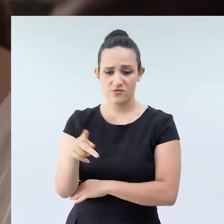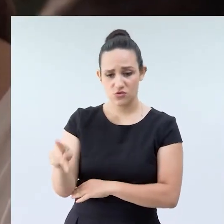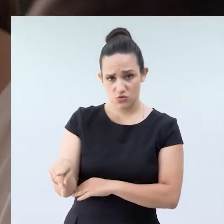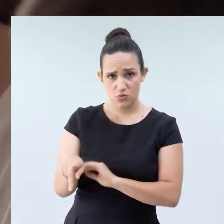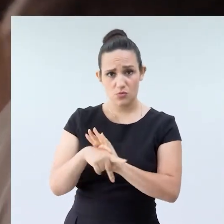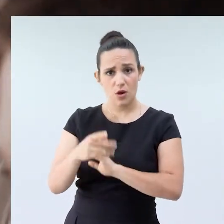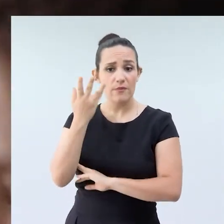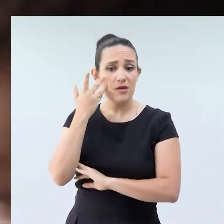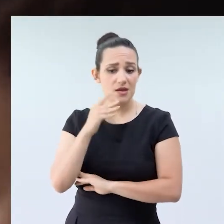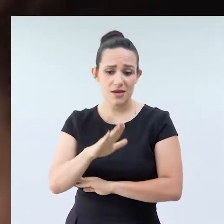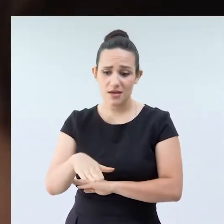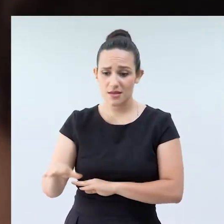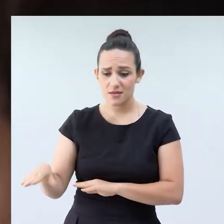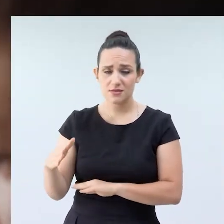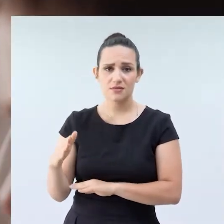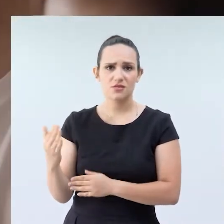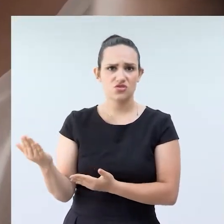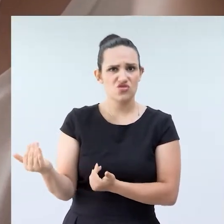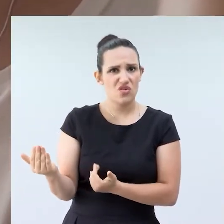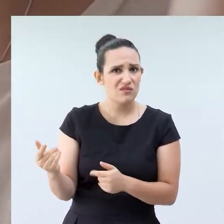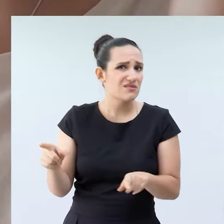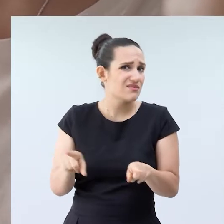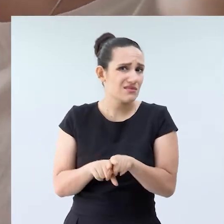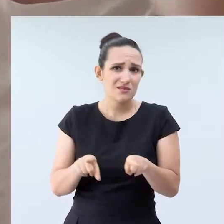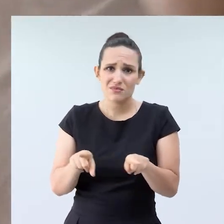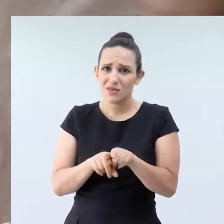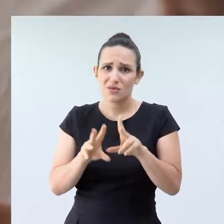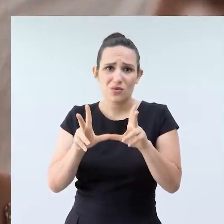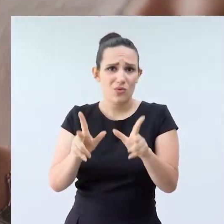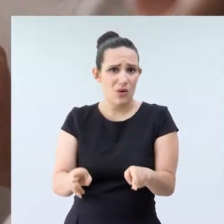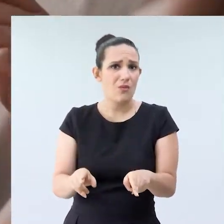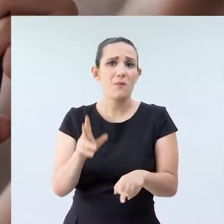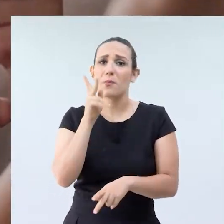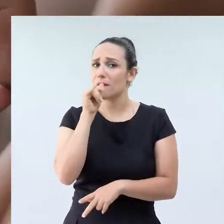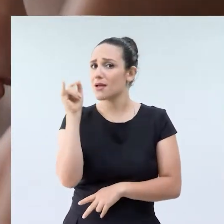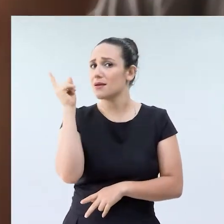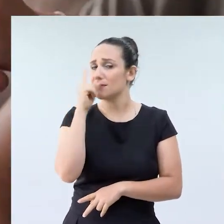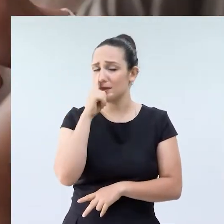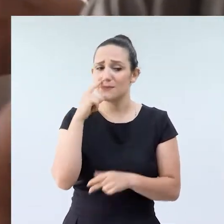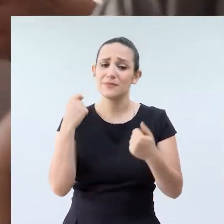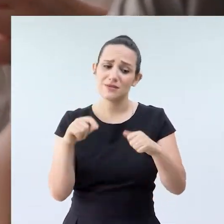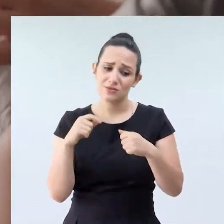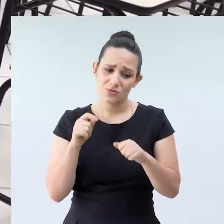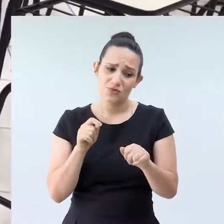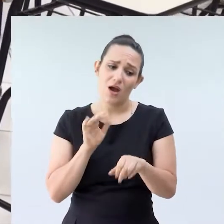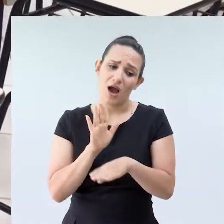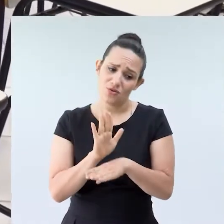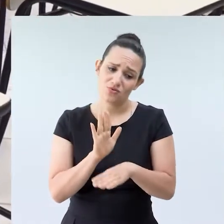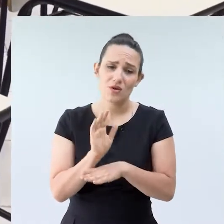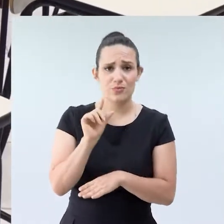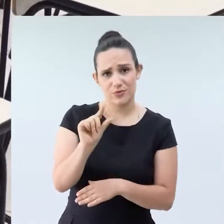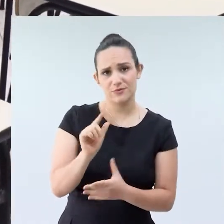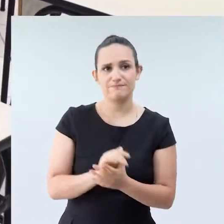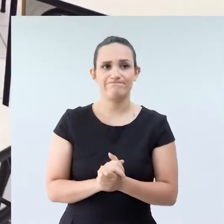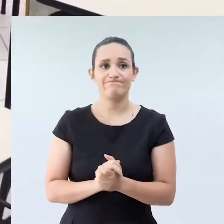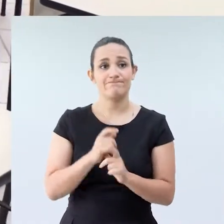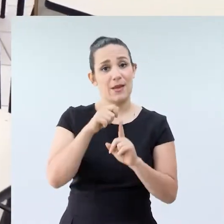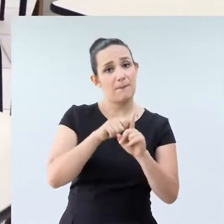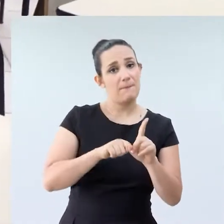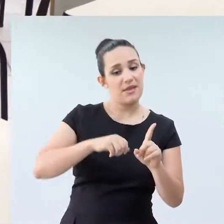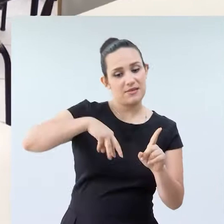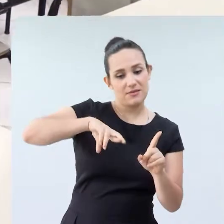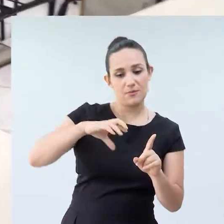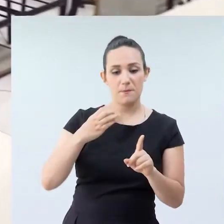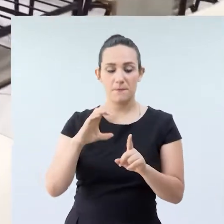adolescentes, aconteceu o mesmo. Pais tiveram que se tornar também um pouco professores. Desde março, as